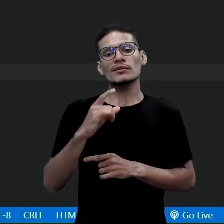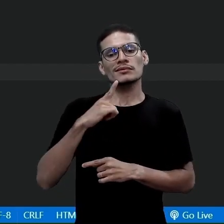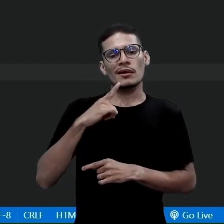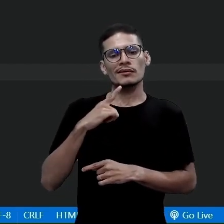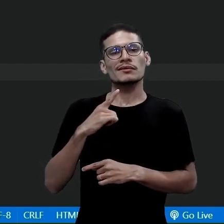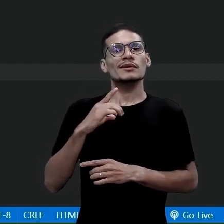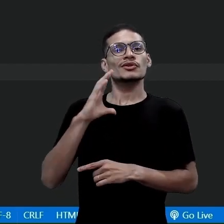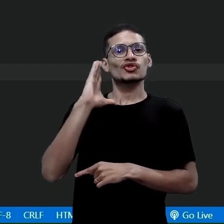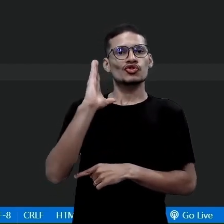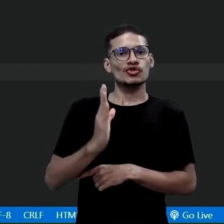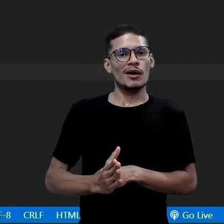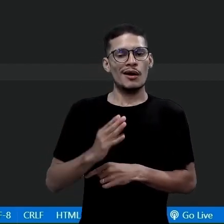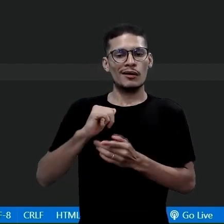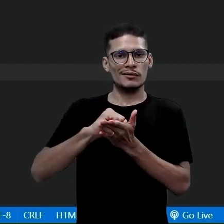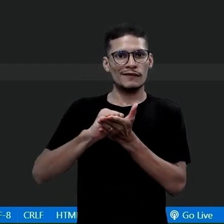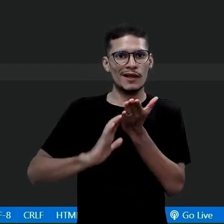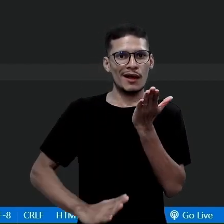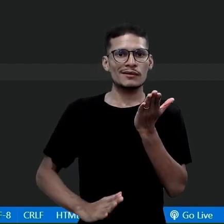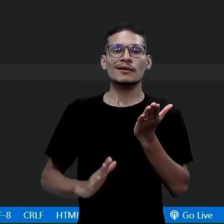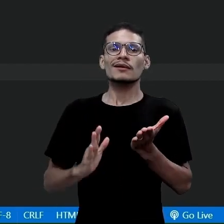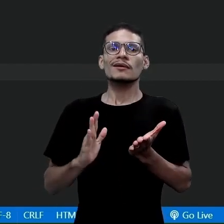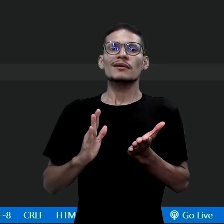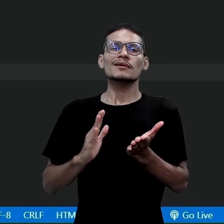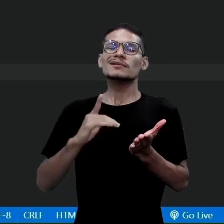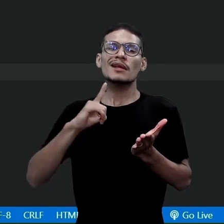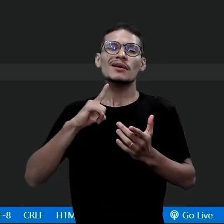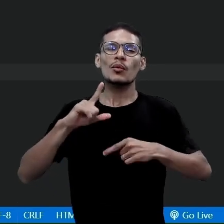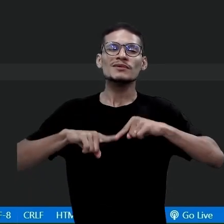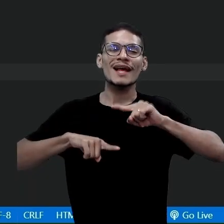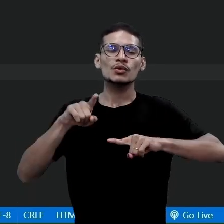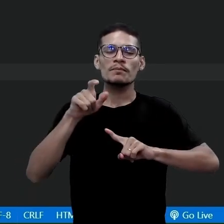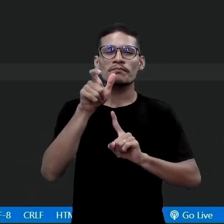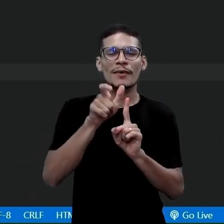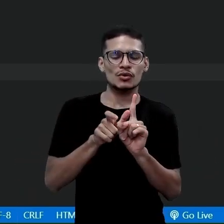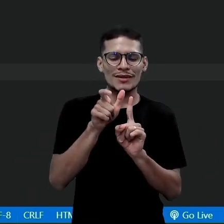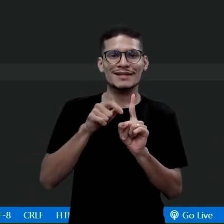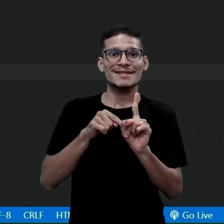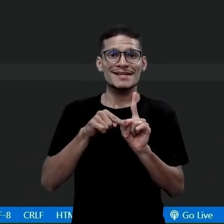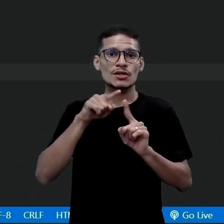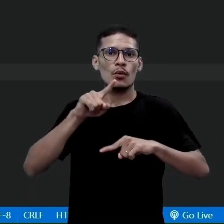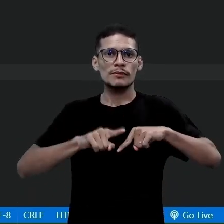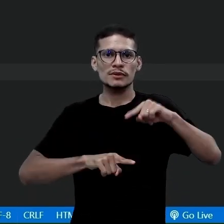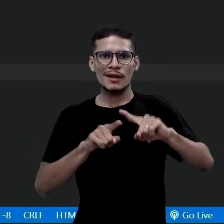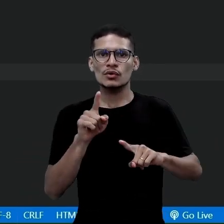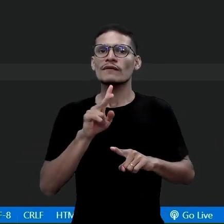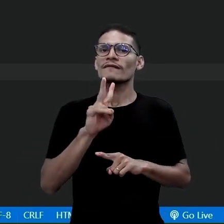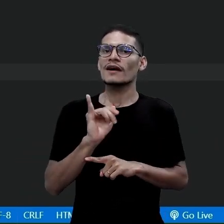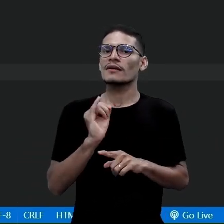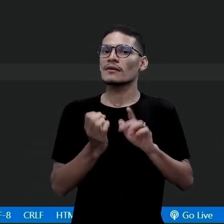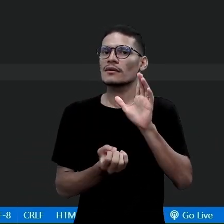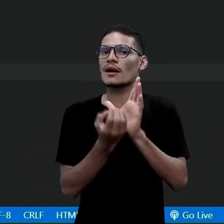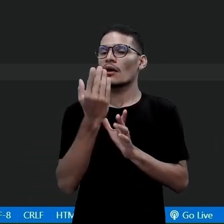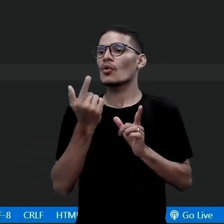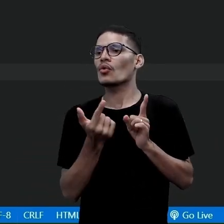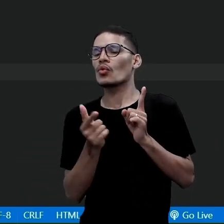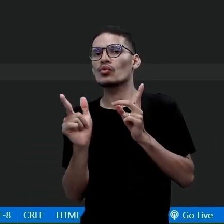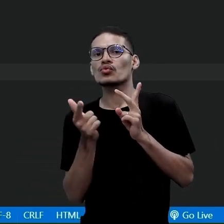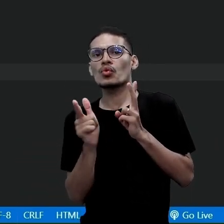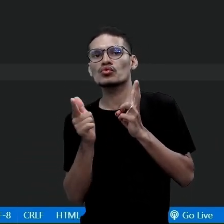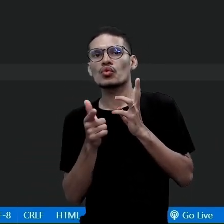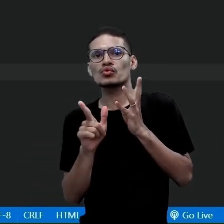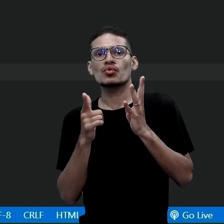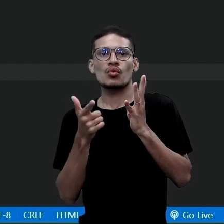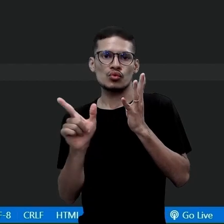Nessa atividade, você criará um objeto personagem e, através desse objeto, deverá criar os objetos Jedi